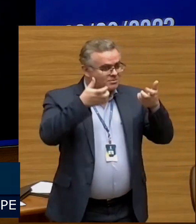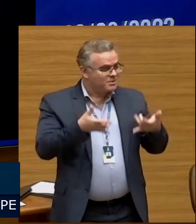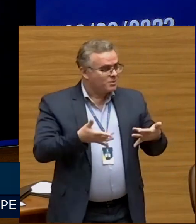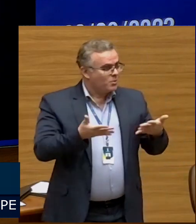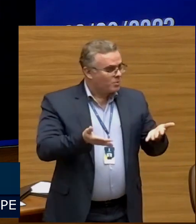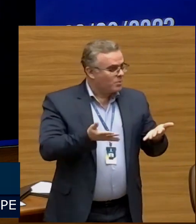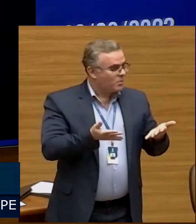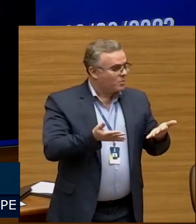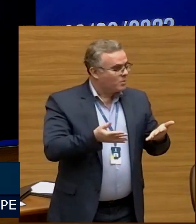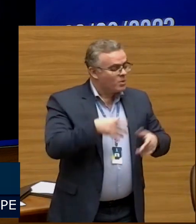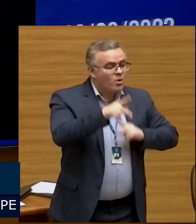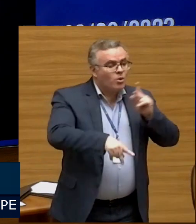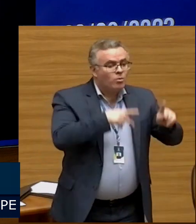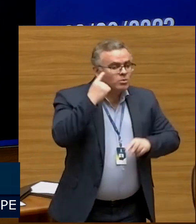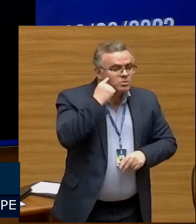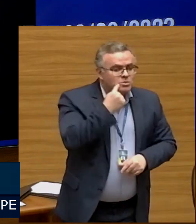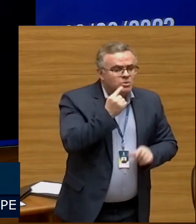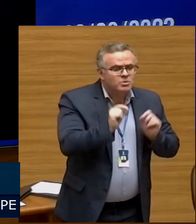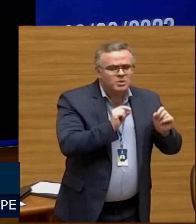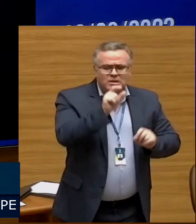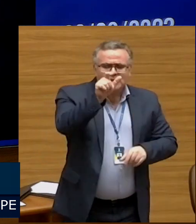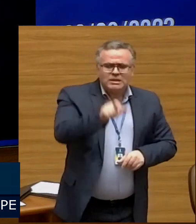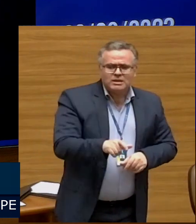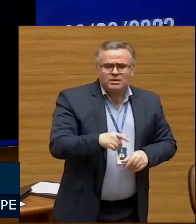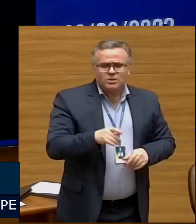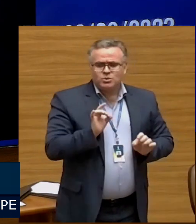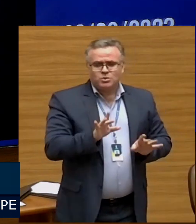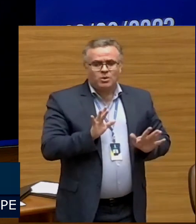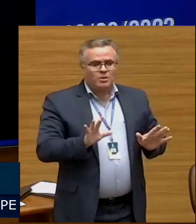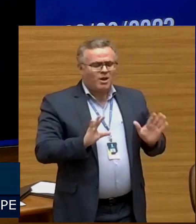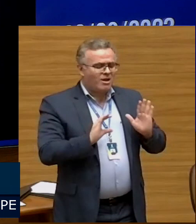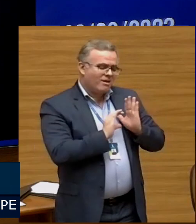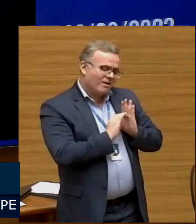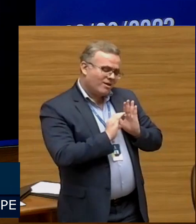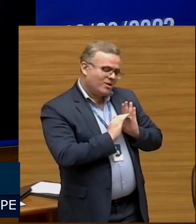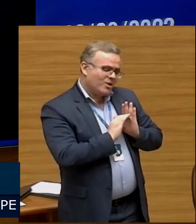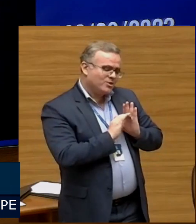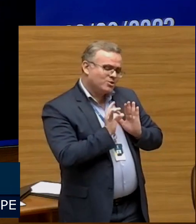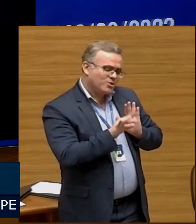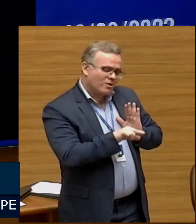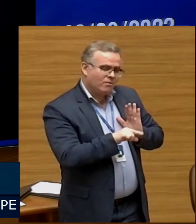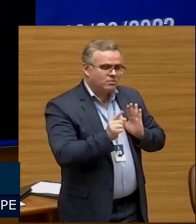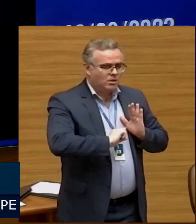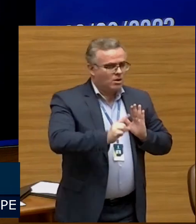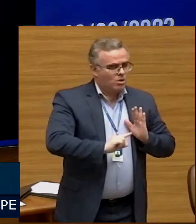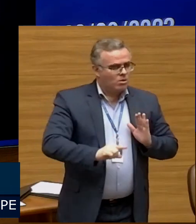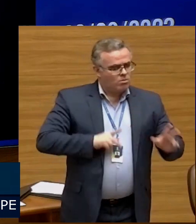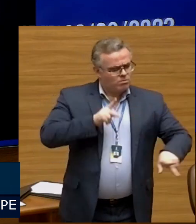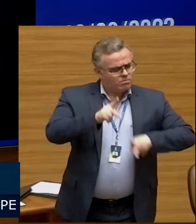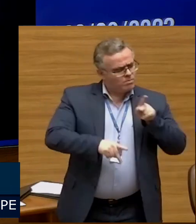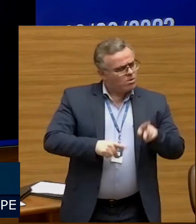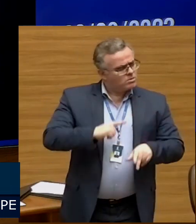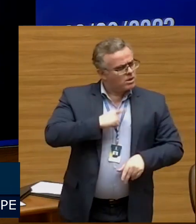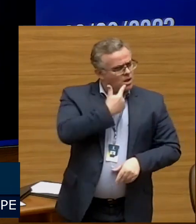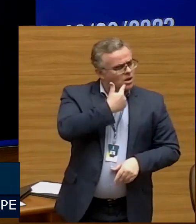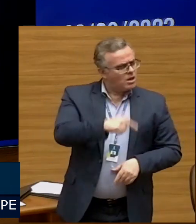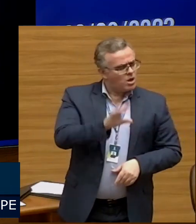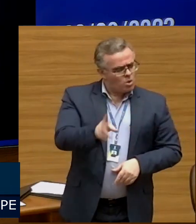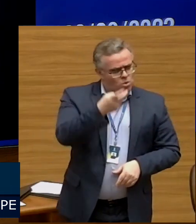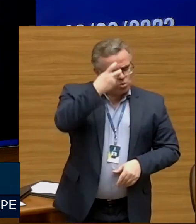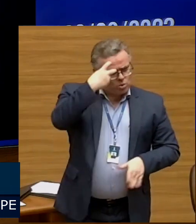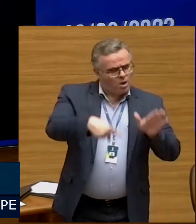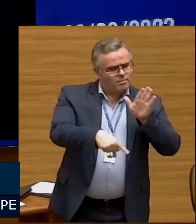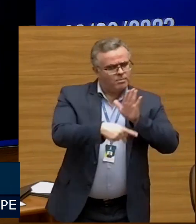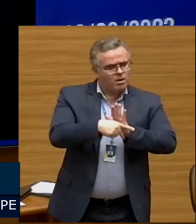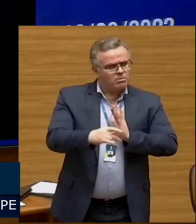surdo é um povo, não é apenas uma comunidade, é um povo, tem sua língua, tem a sua cultura própria,